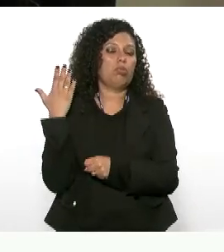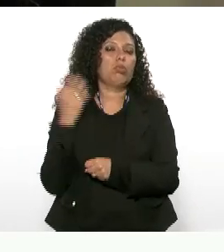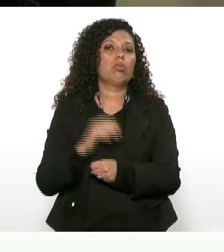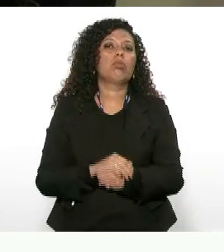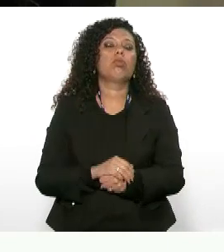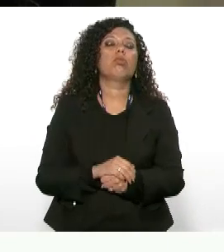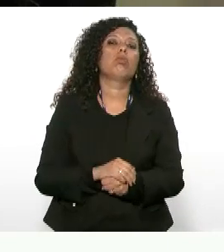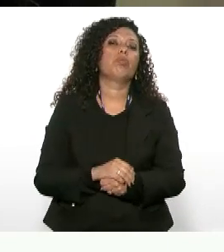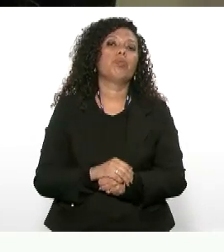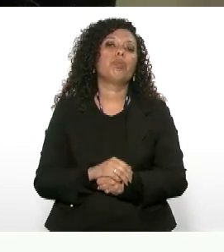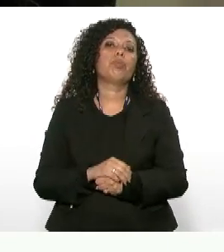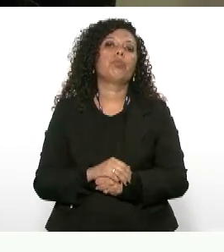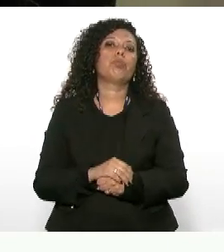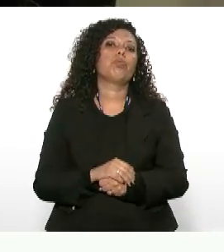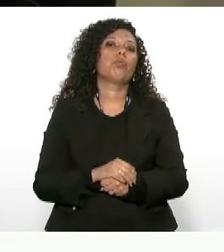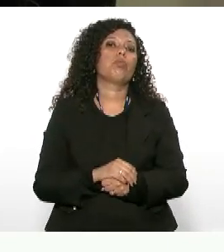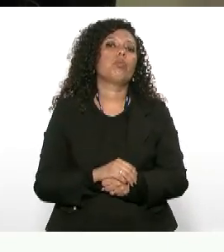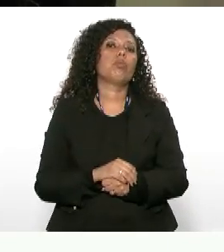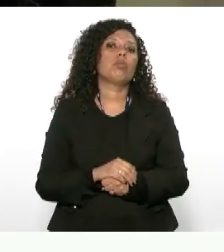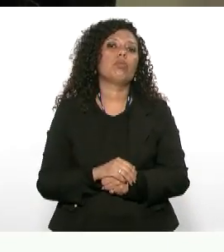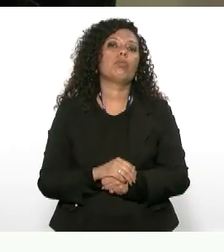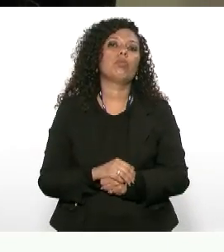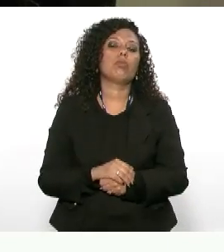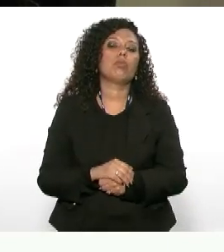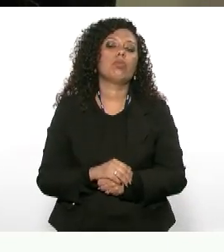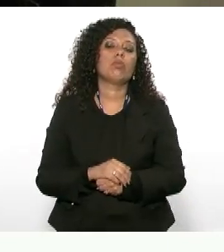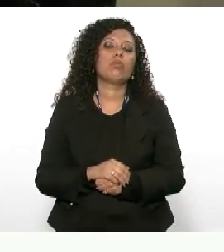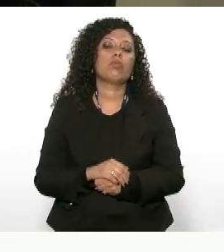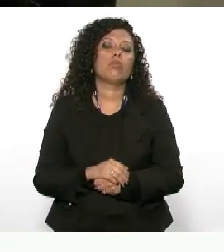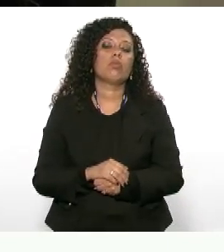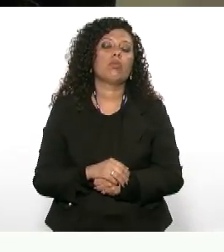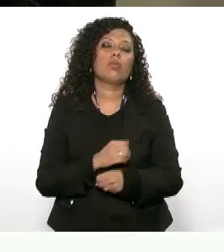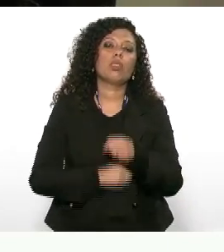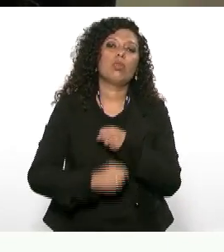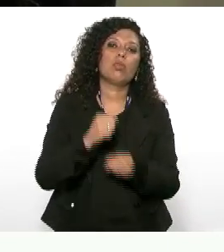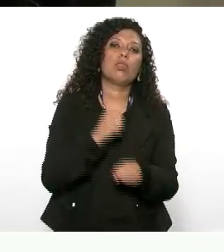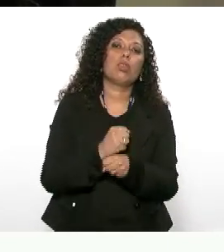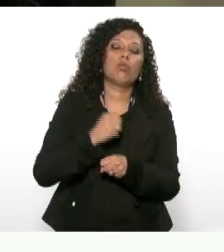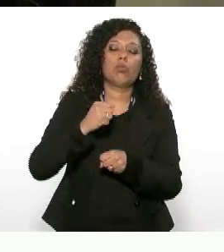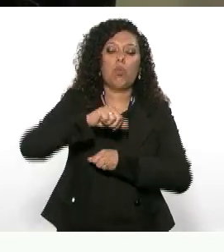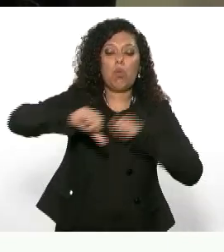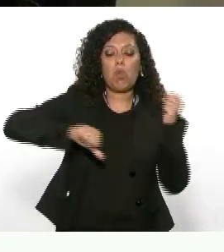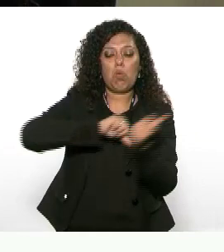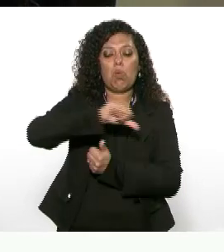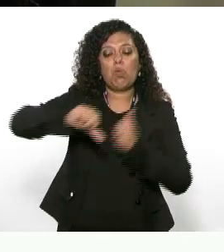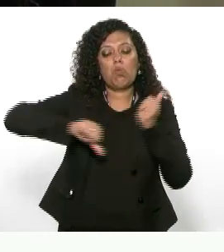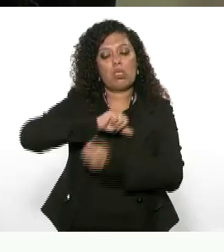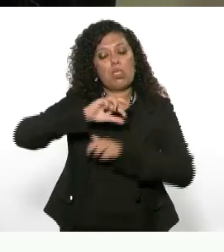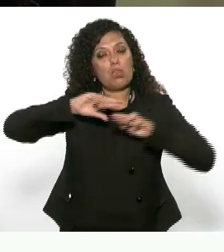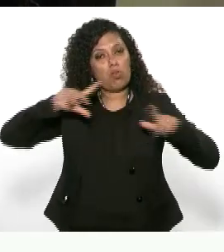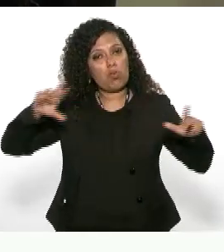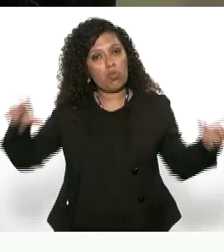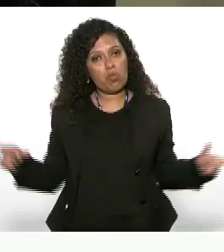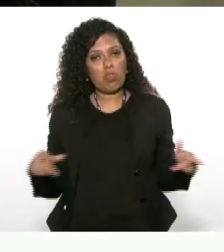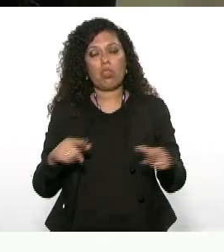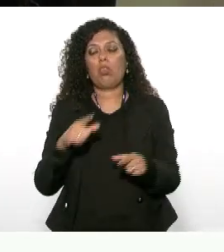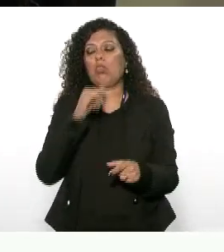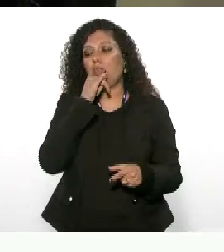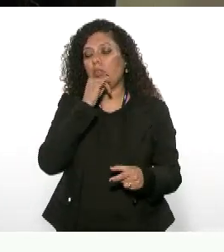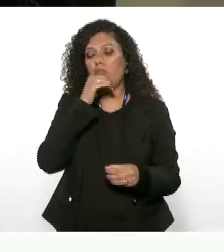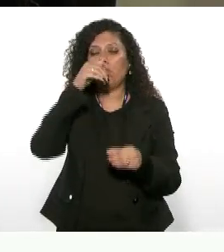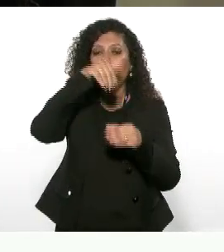foi num ano de muitas mudanças, né? Nós tivemos um ano de eleições